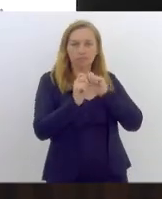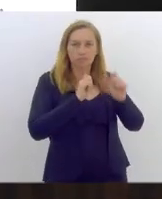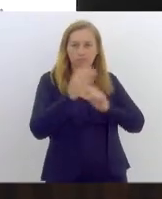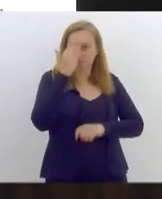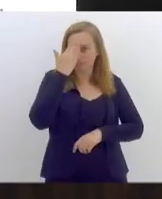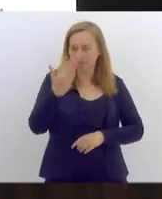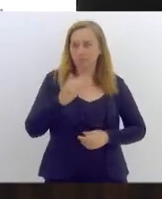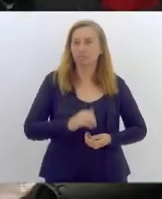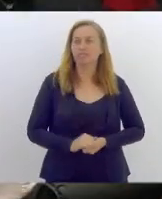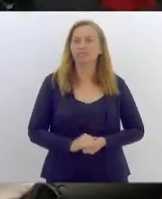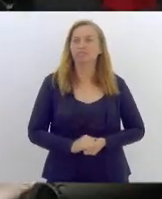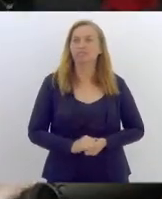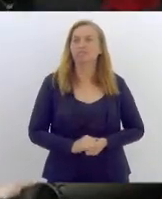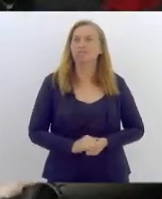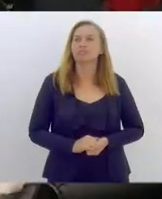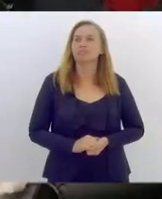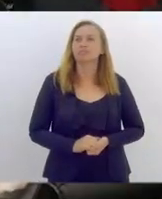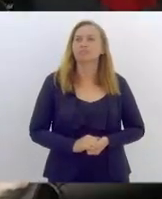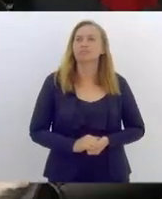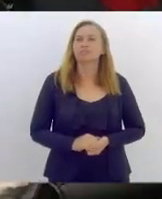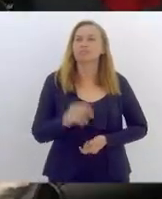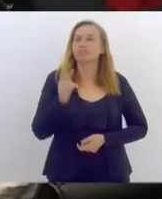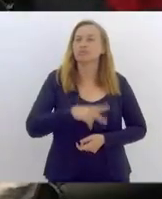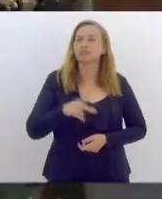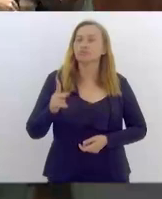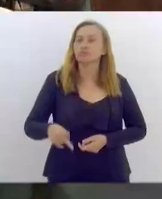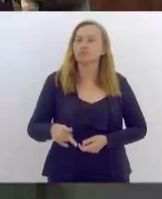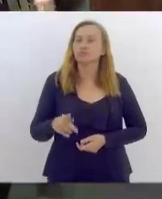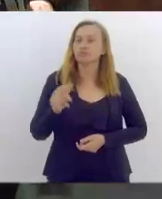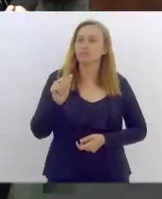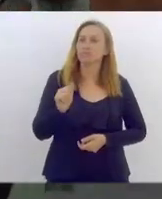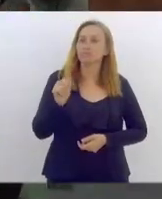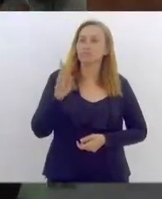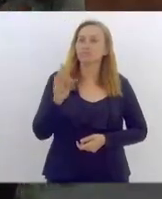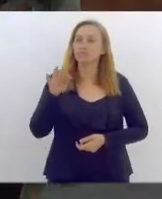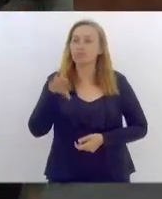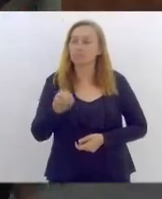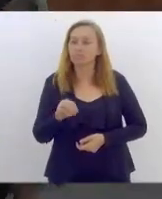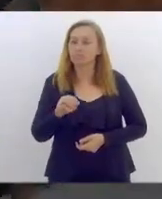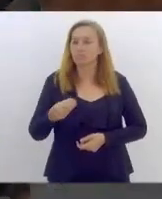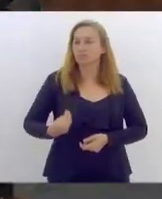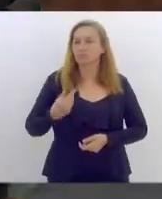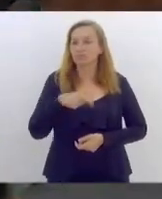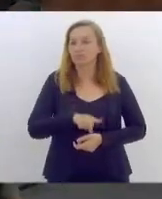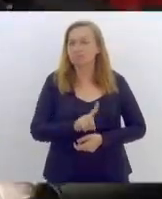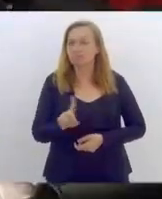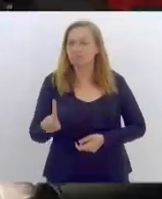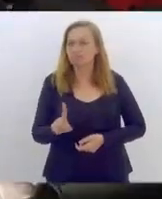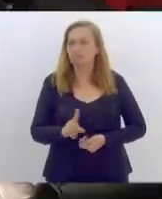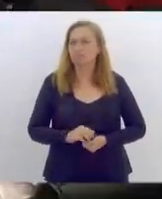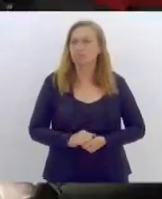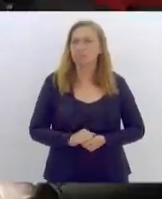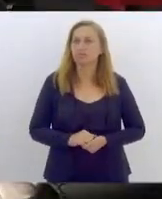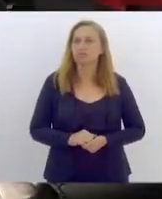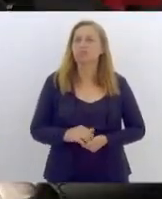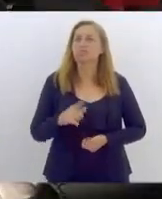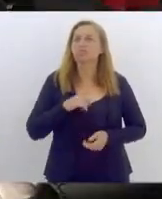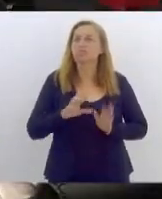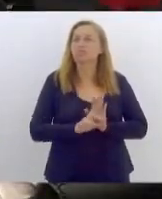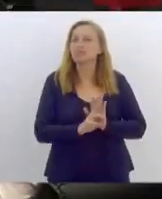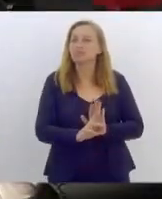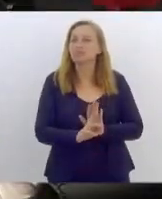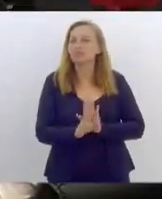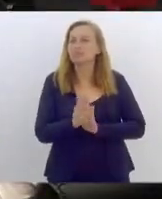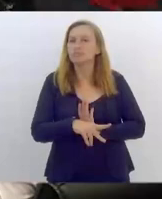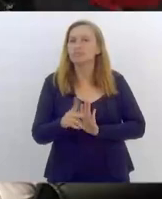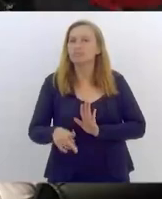Soares. Bom, o professor Augusto Sampaio não está presente. Tem alguém representando o